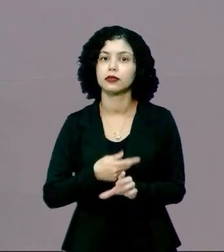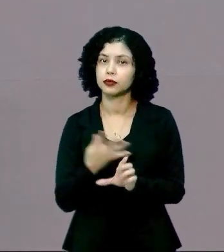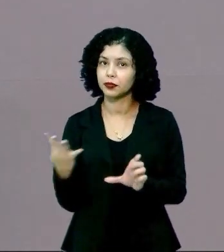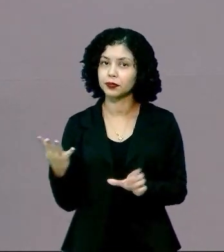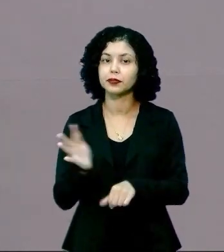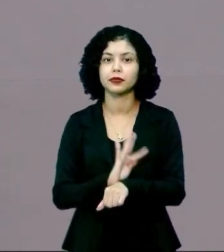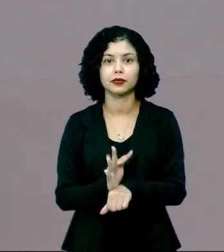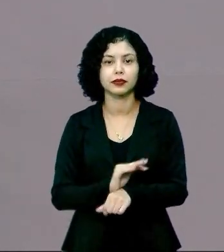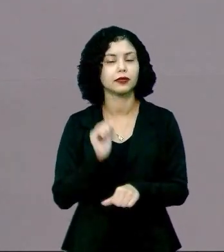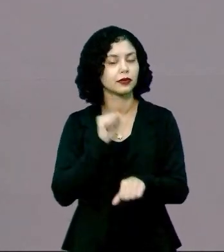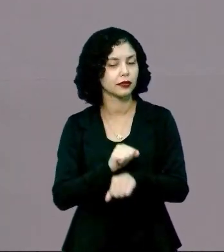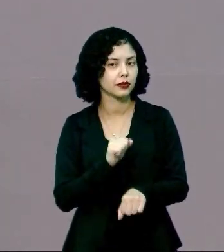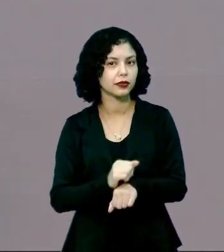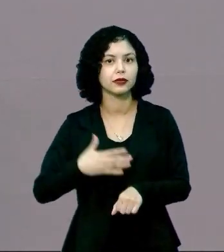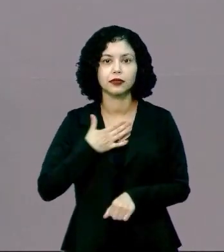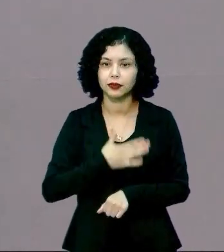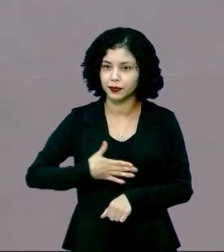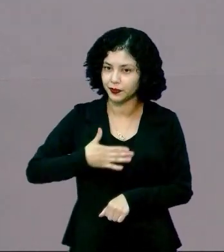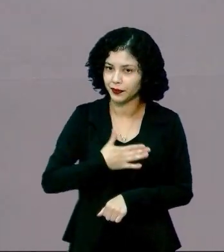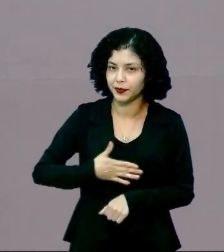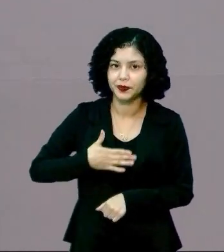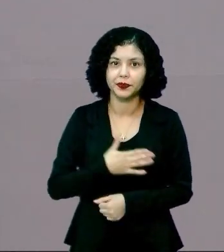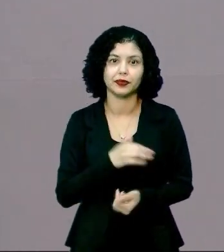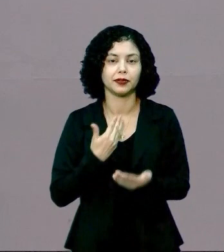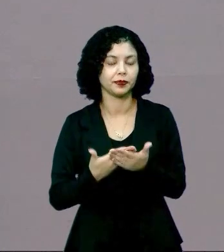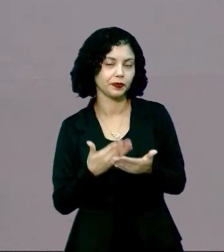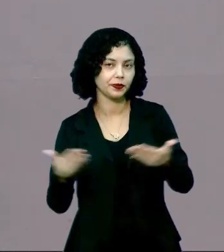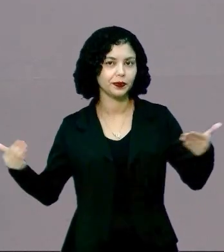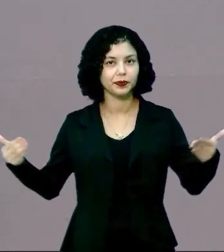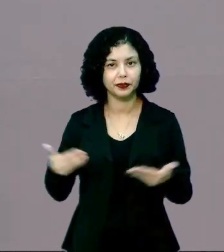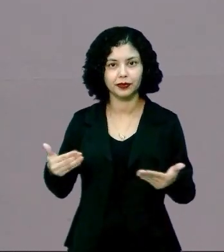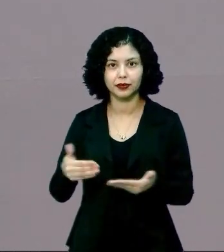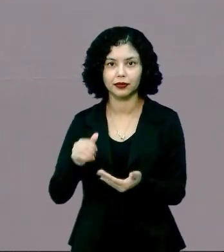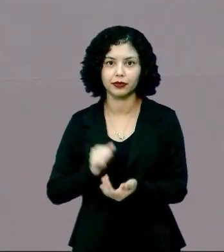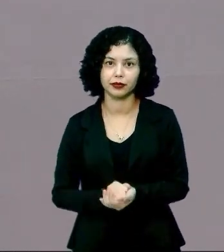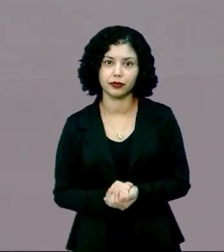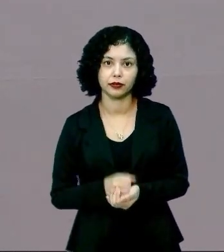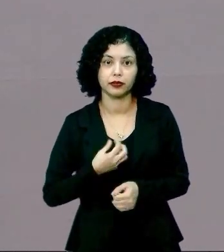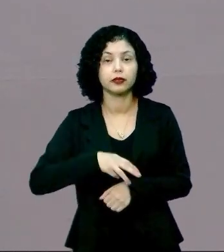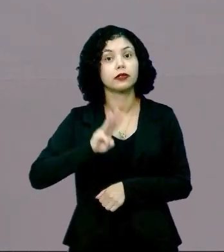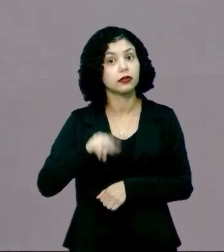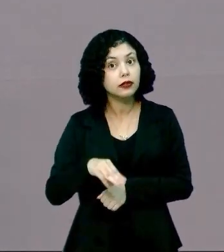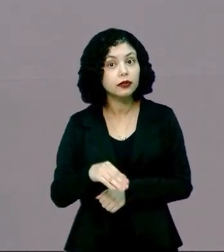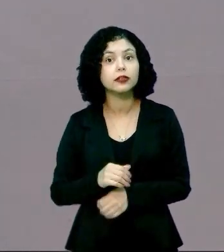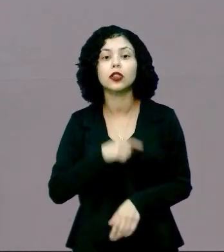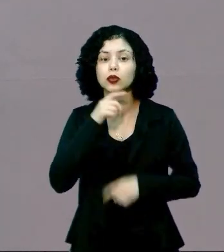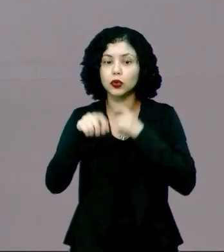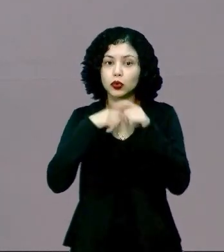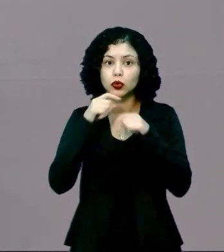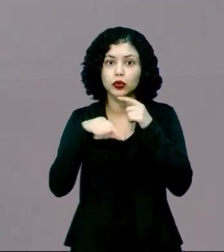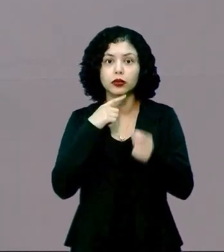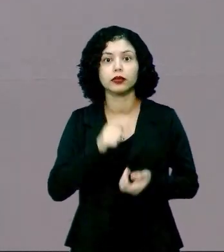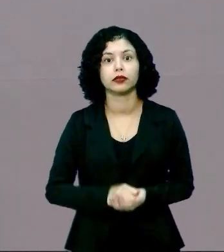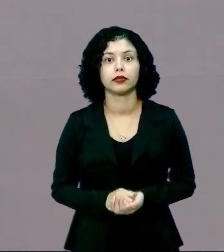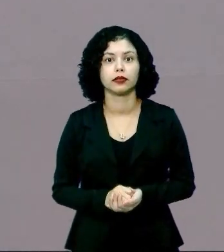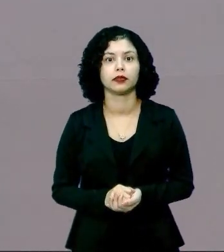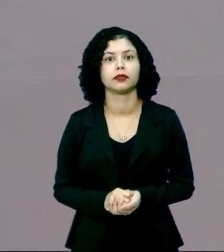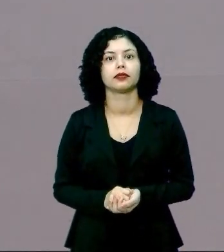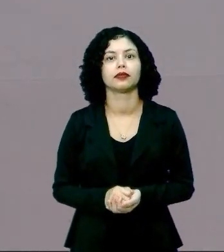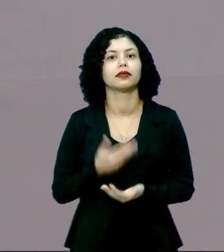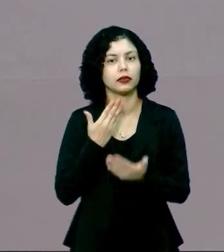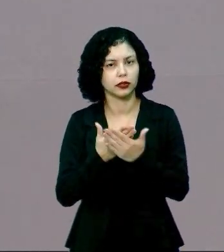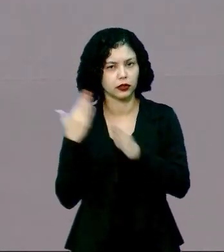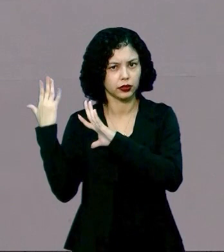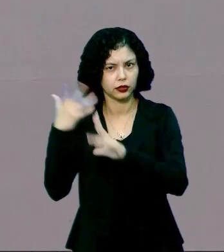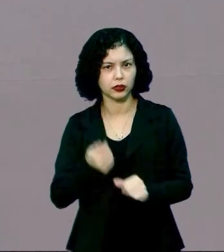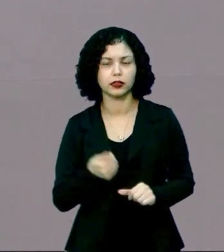episódio. Eu espero que vocês tenham gostado da aula de hoje. Quem tiver alguma dúvida, por gentileza, reprise a nossa